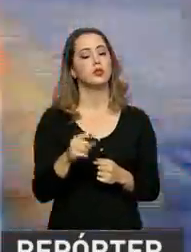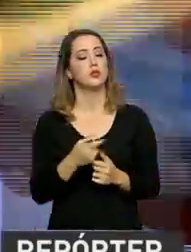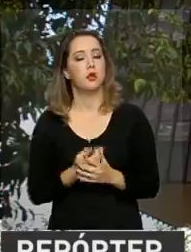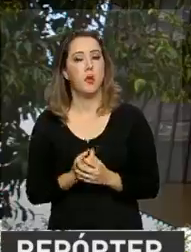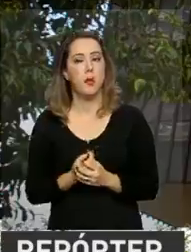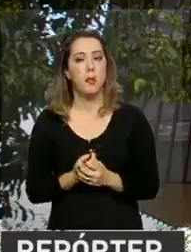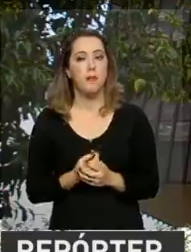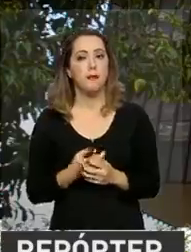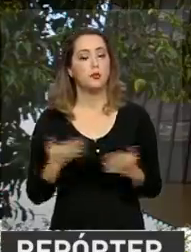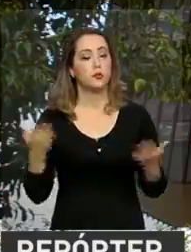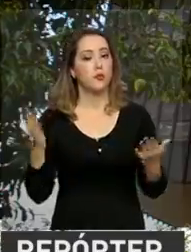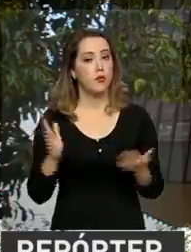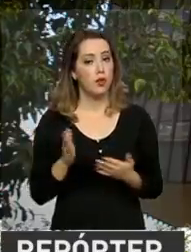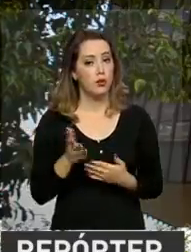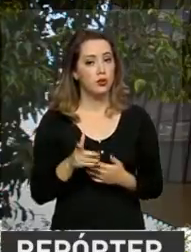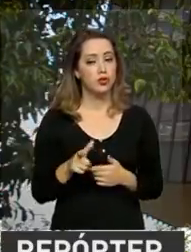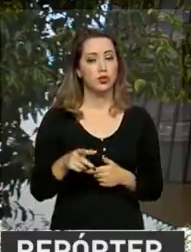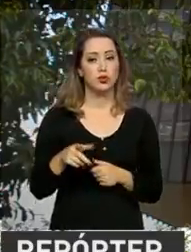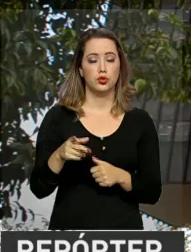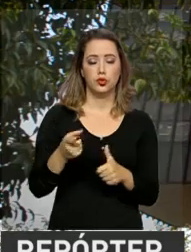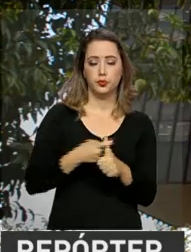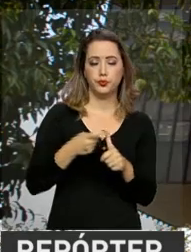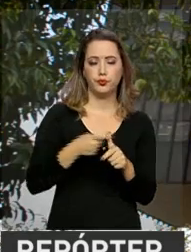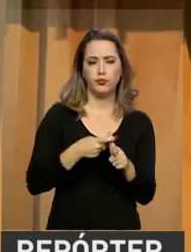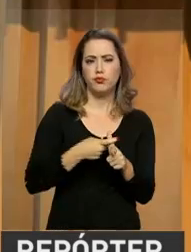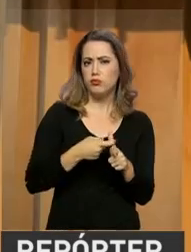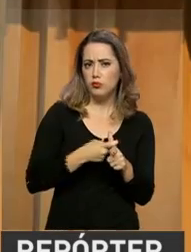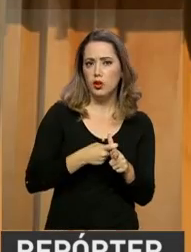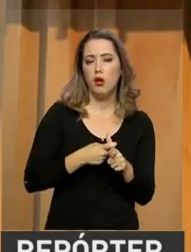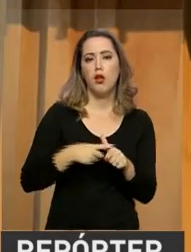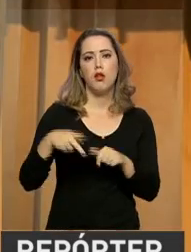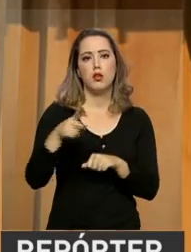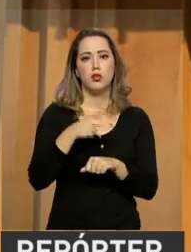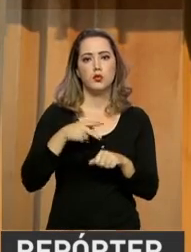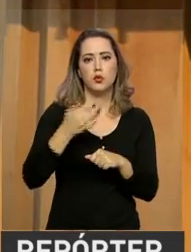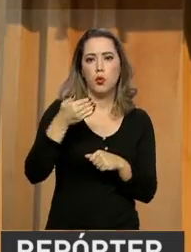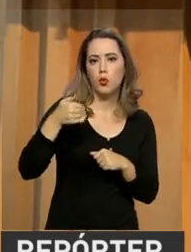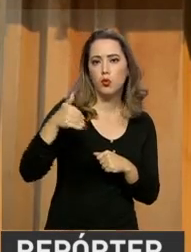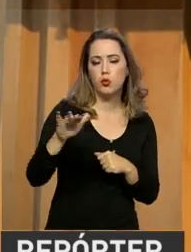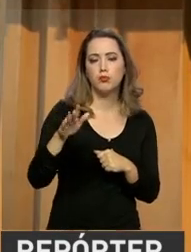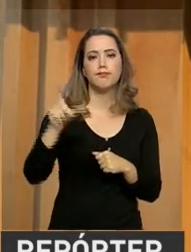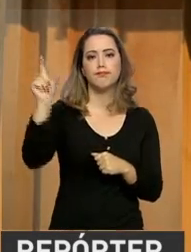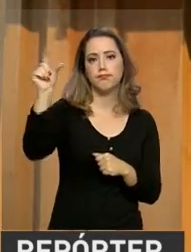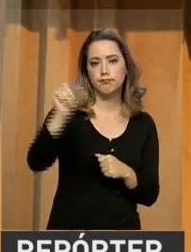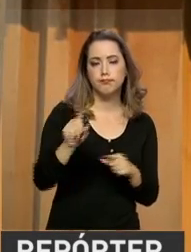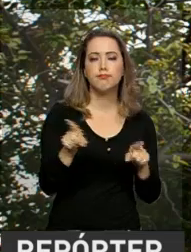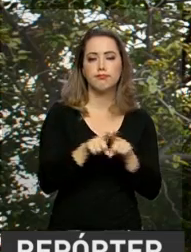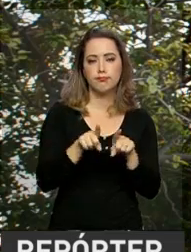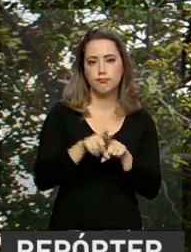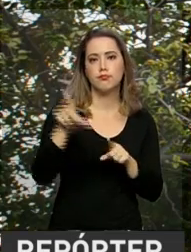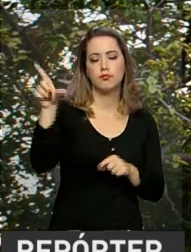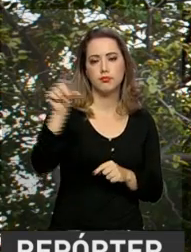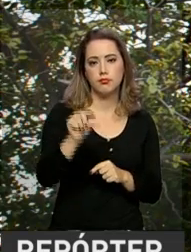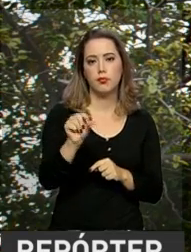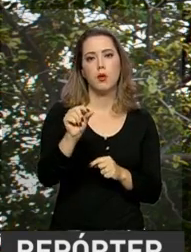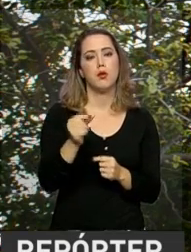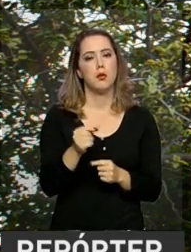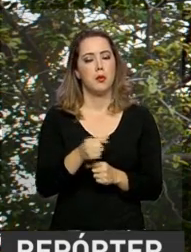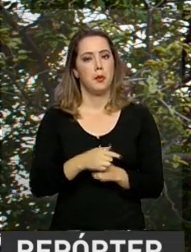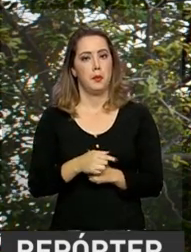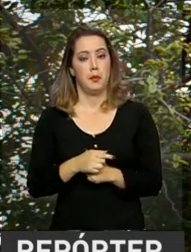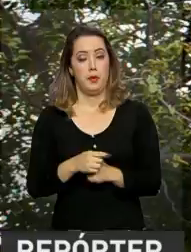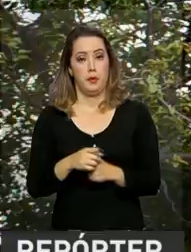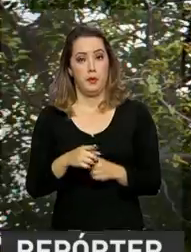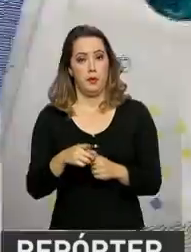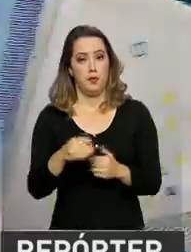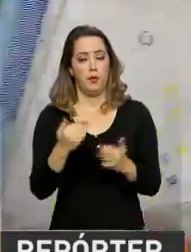reais já a dívida externa que é uma parte da dívida total teve queda de 2,7 por. segundo tesouro o